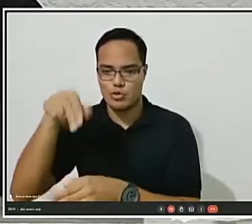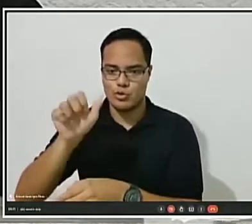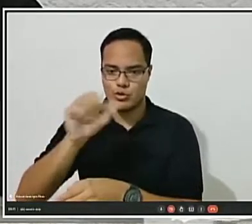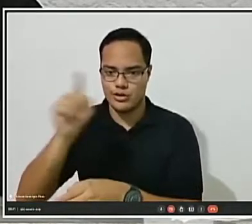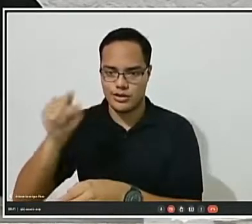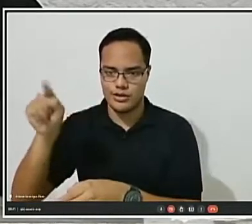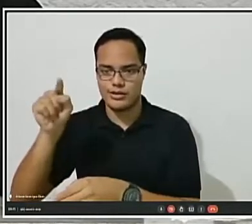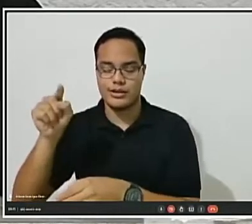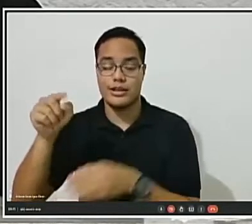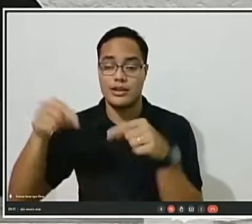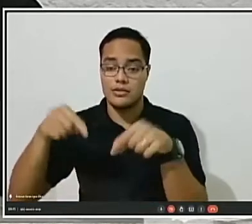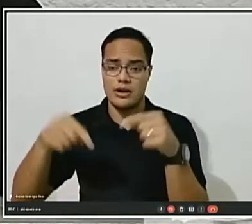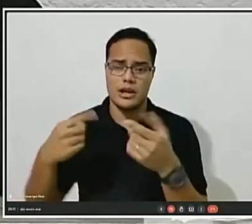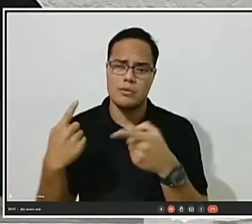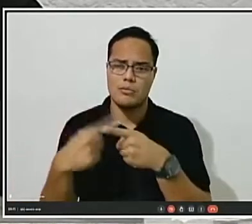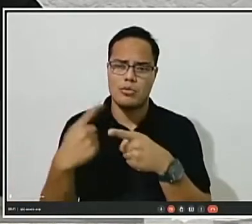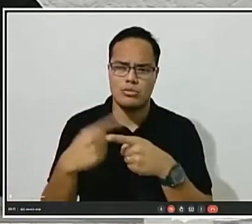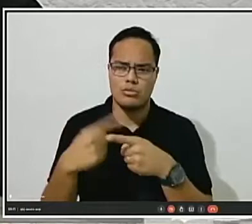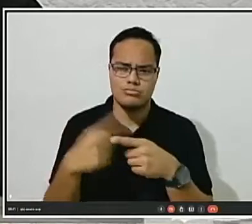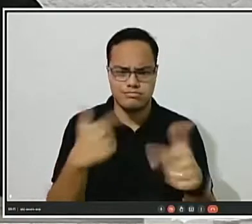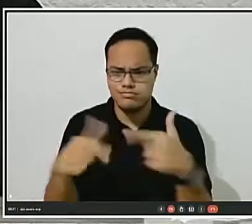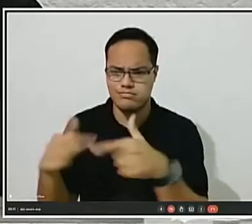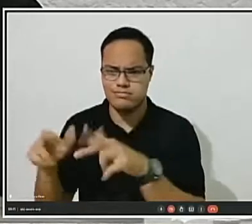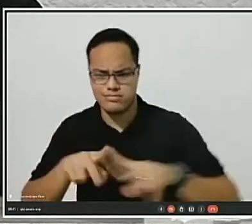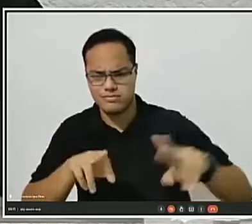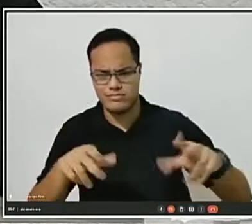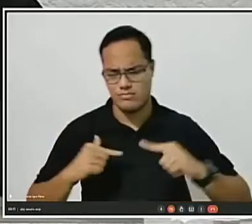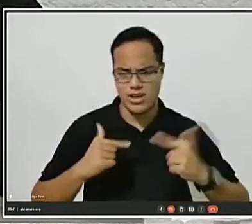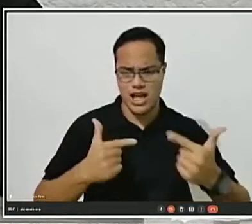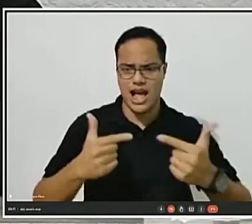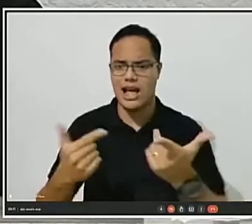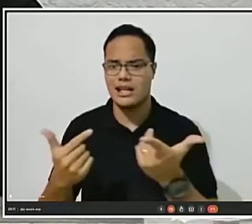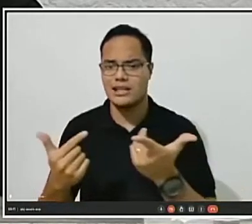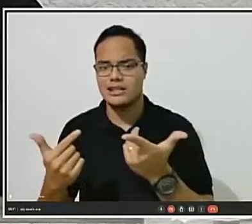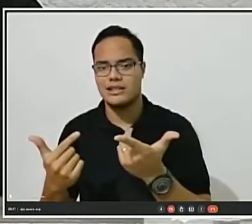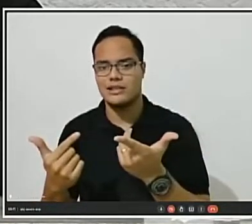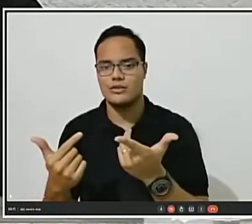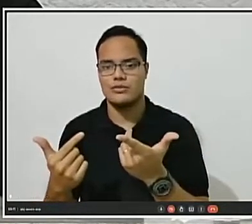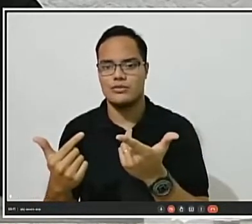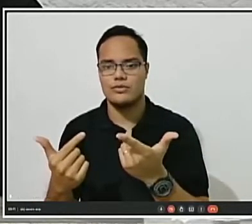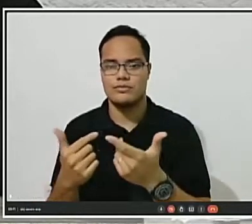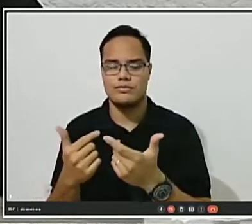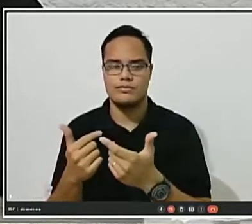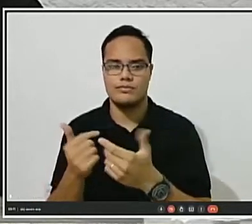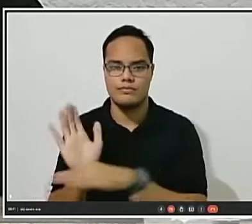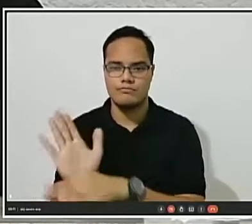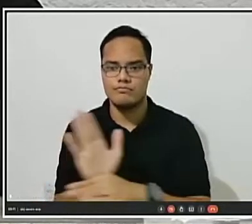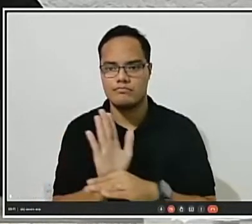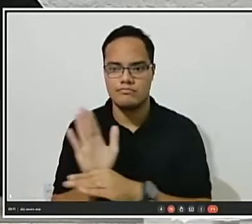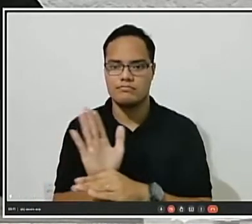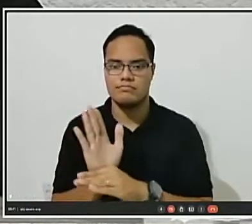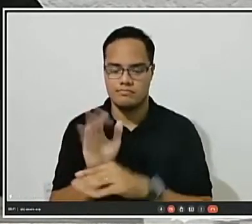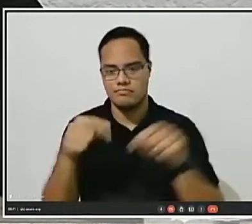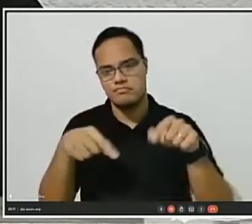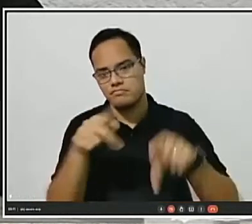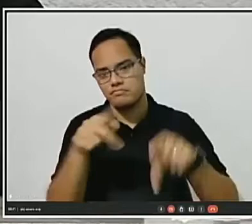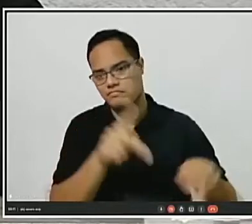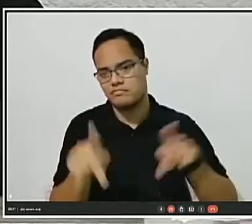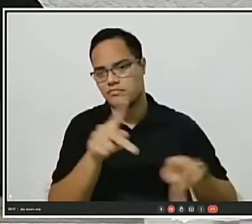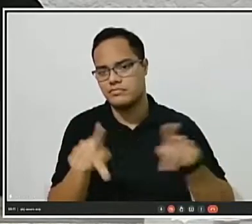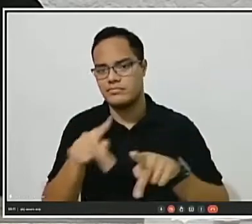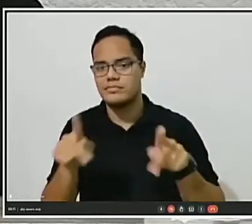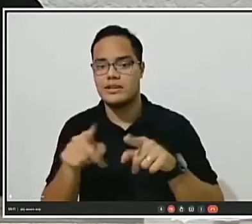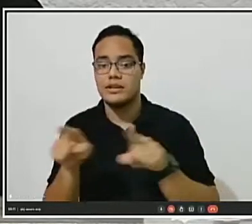nossa cidade e região, com a recente filiação na FEPASD, Federação Paranaense